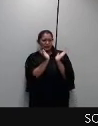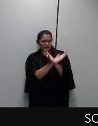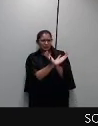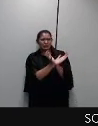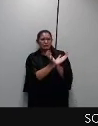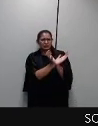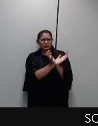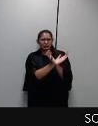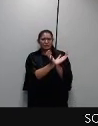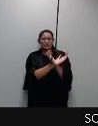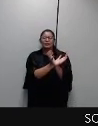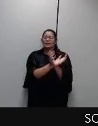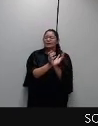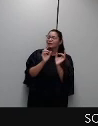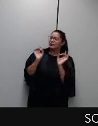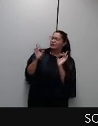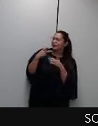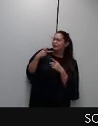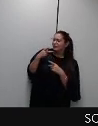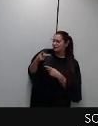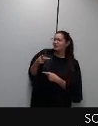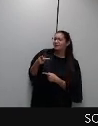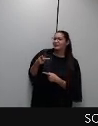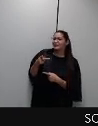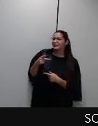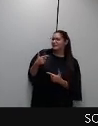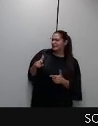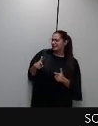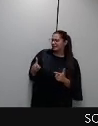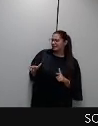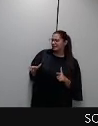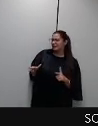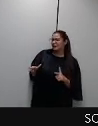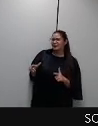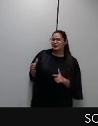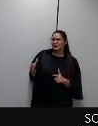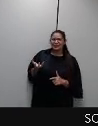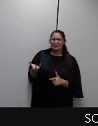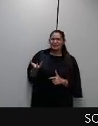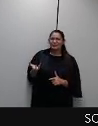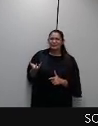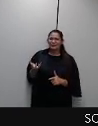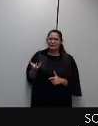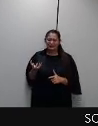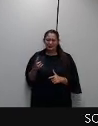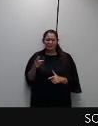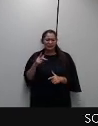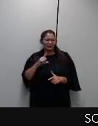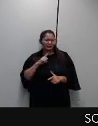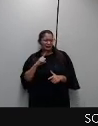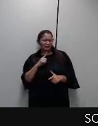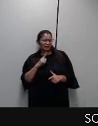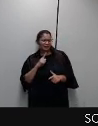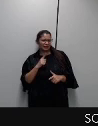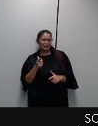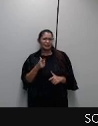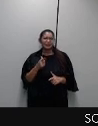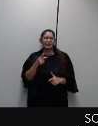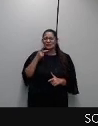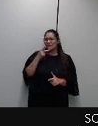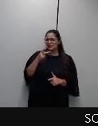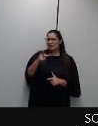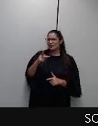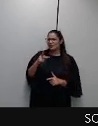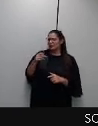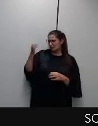eu só quero dizer ir que que não não não pretenderia pelo menos eu individualmente ter o monopólio de dizer que estou